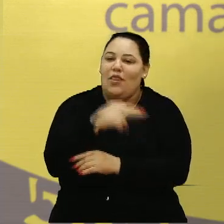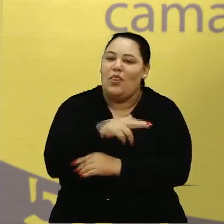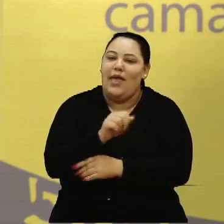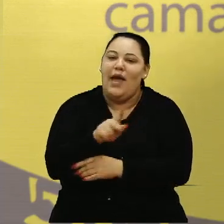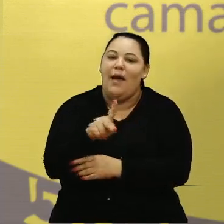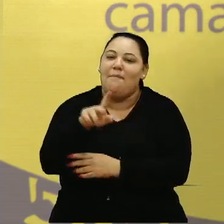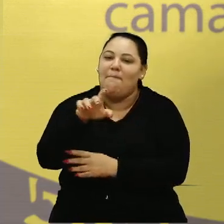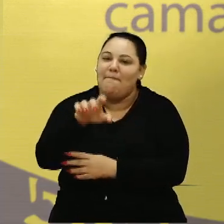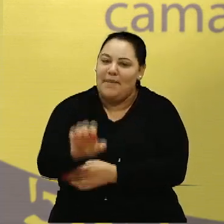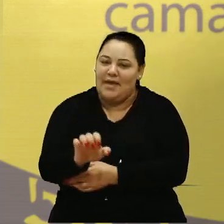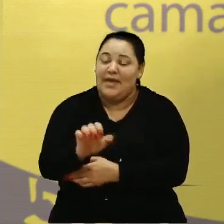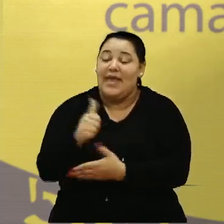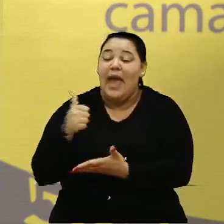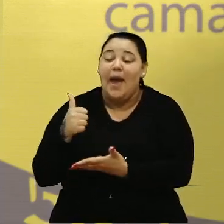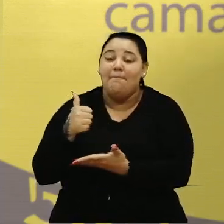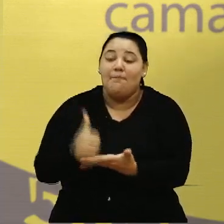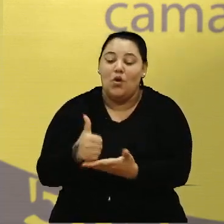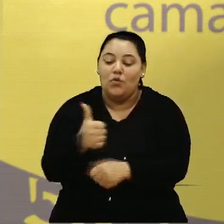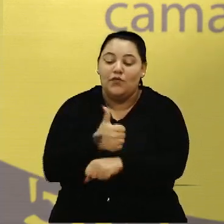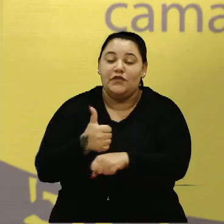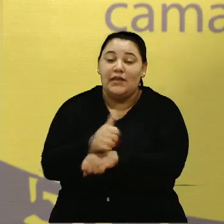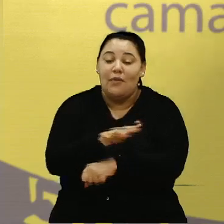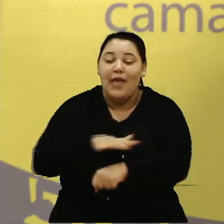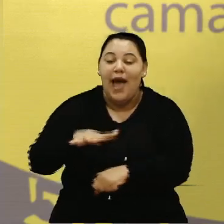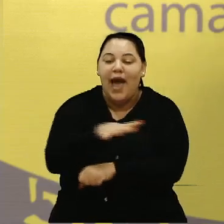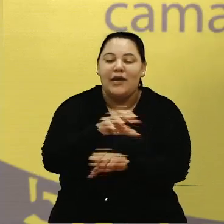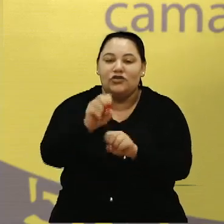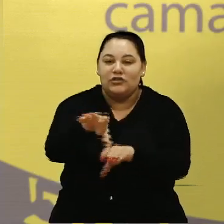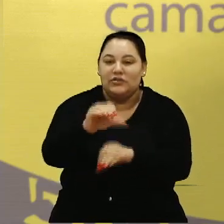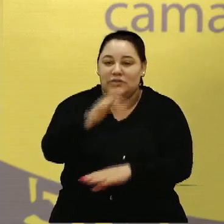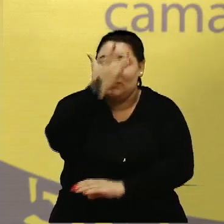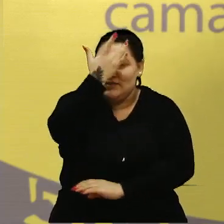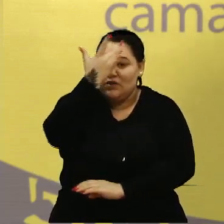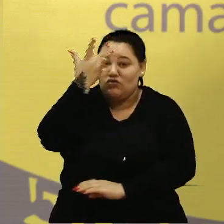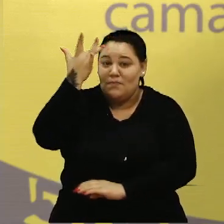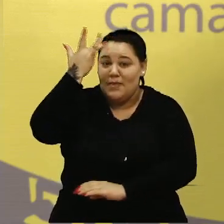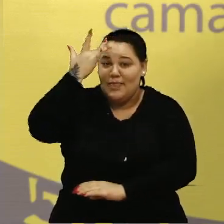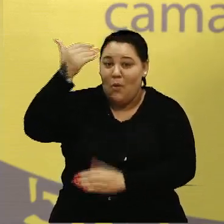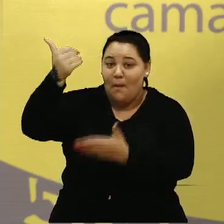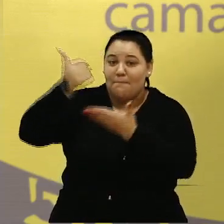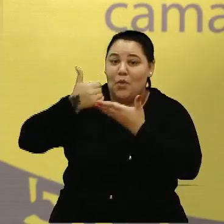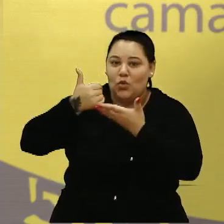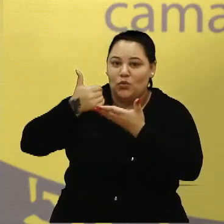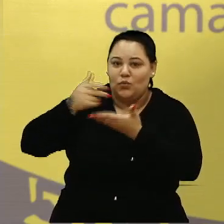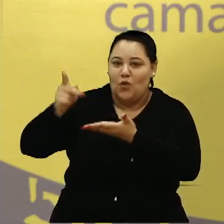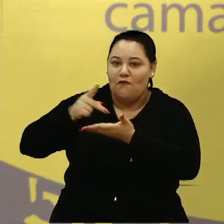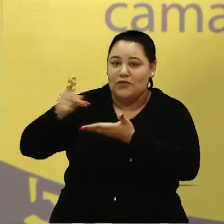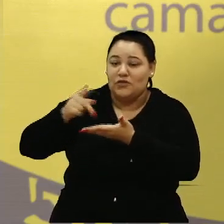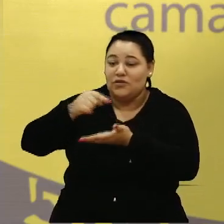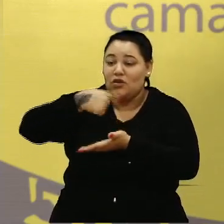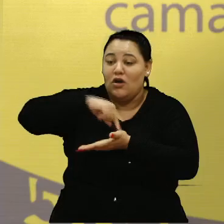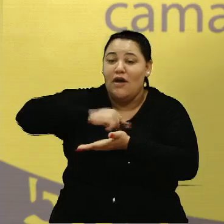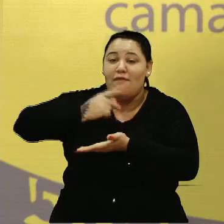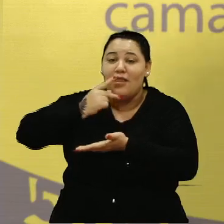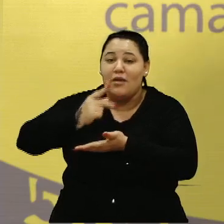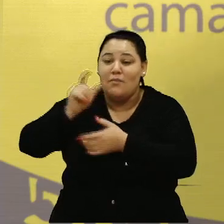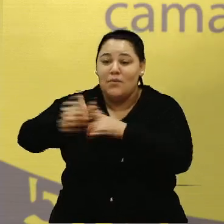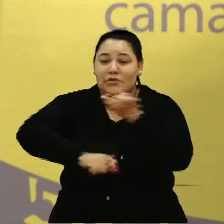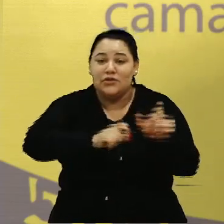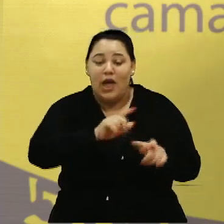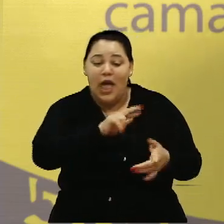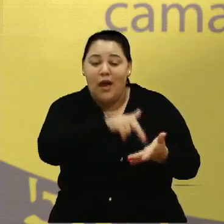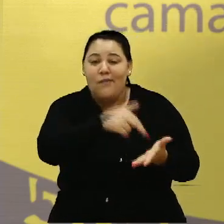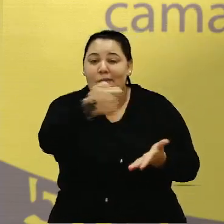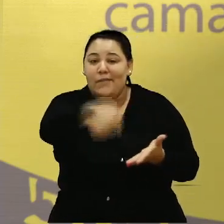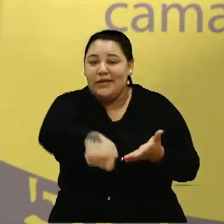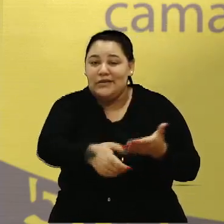é esse apoio aos profissionais da área da educação na saúde mental. E a gente fala de pessoas que realmente estão precisando